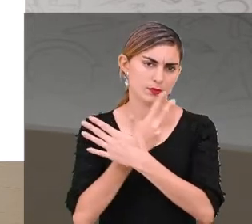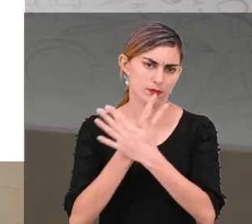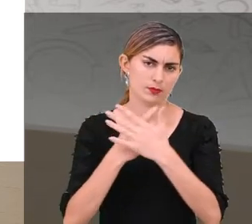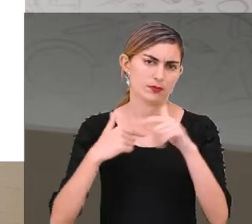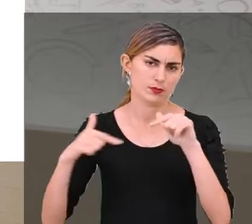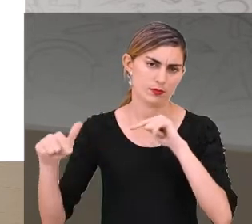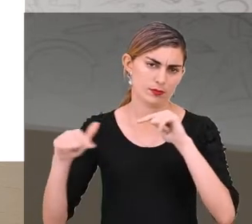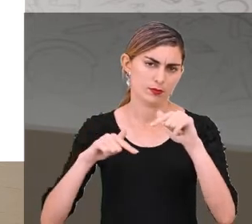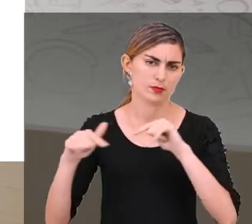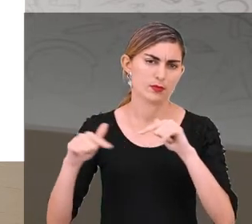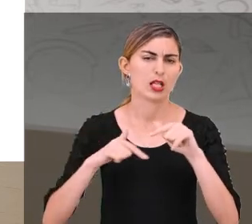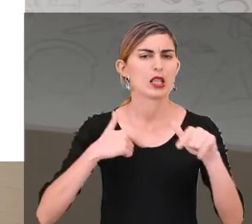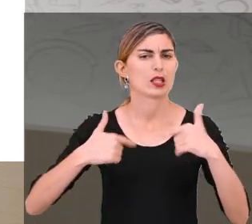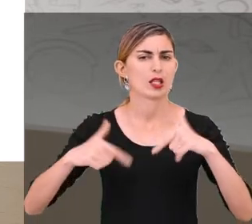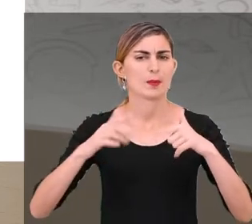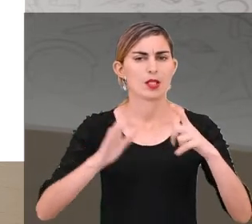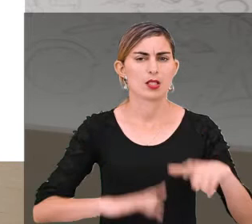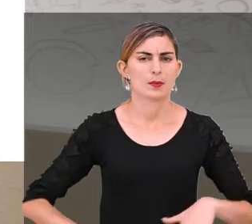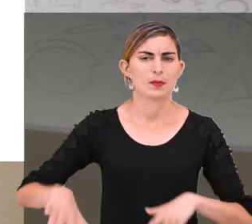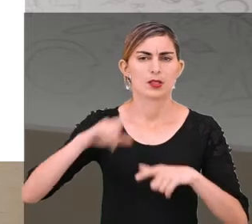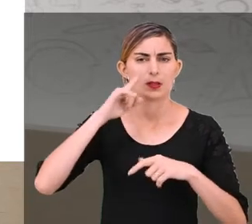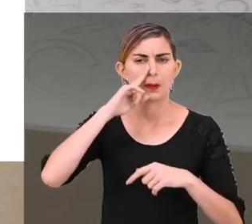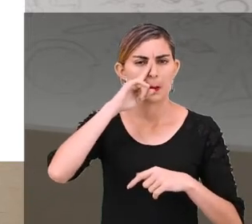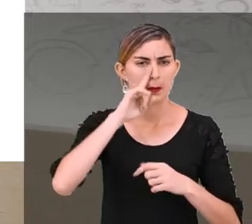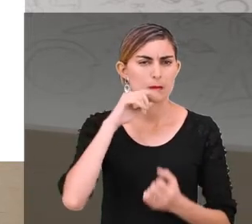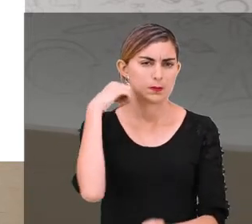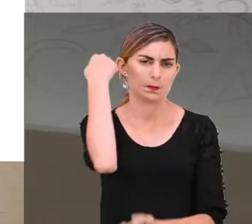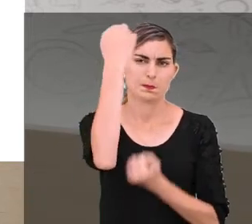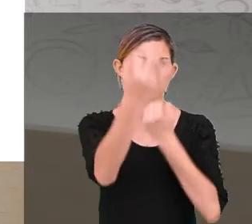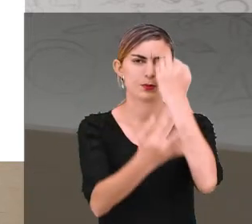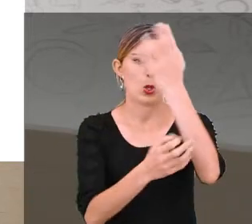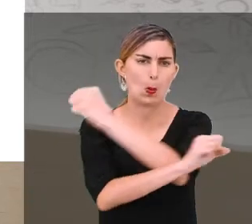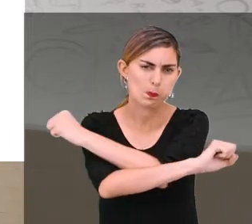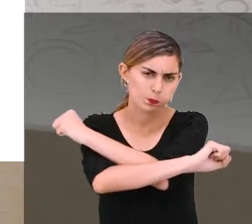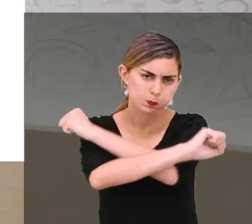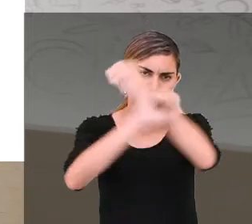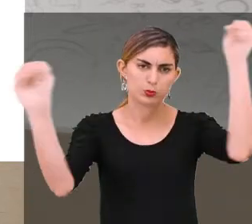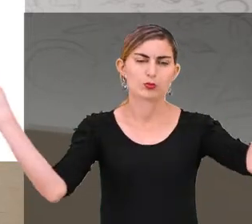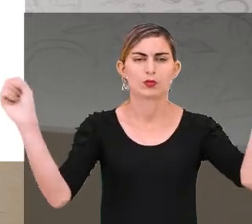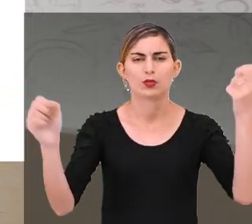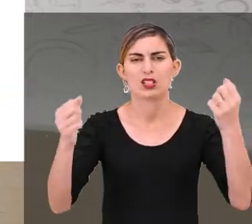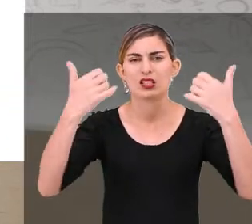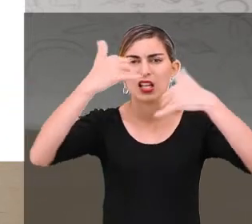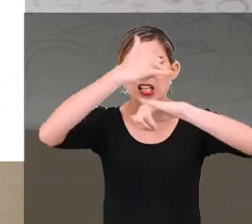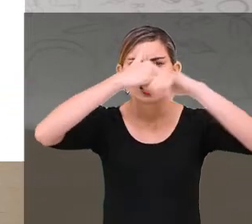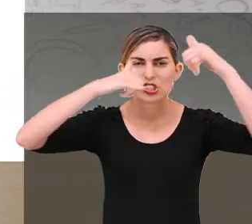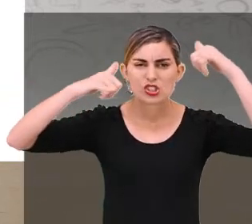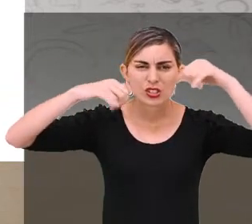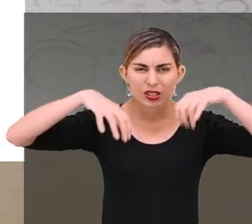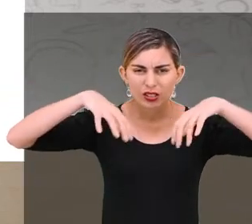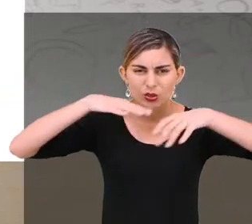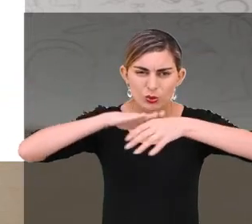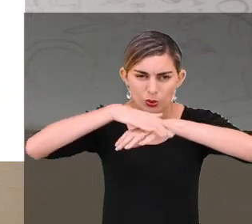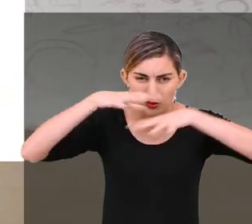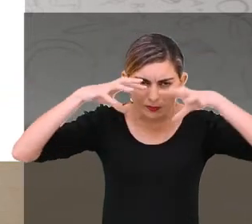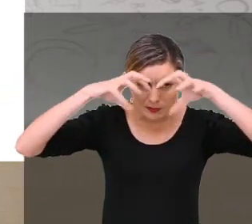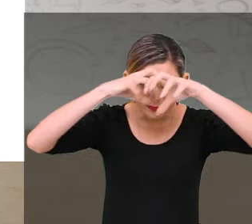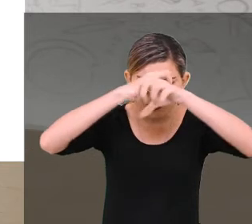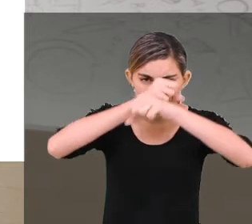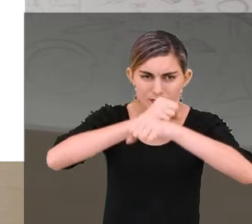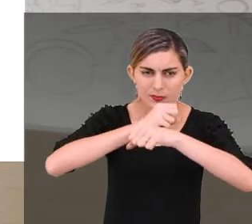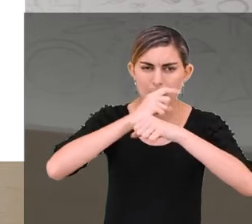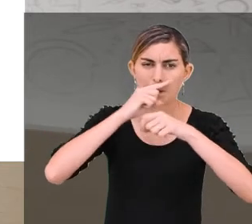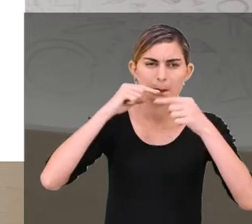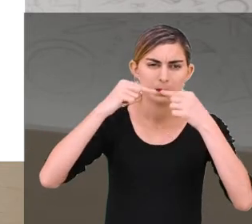acidente de trabalho, que são trabalhos em ambiente com risco de incêndio e explosão, a iluminação noturna